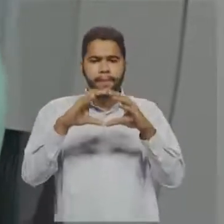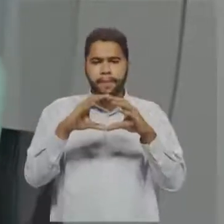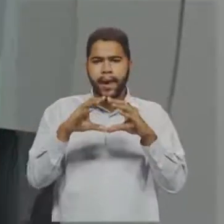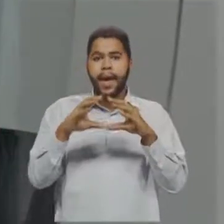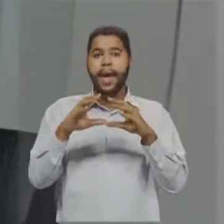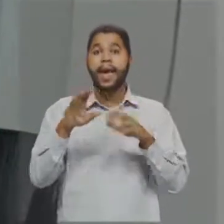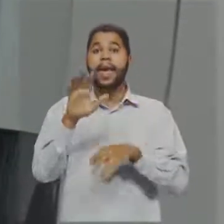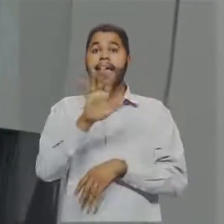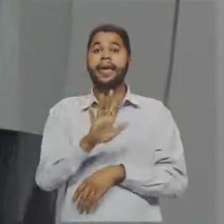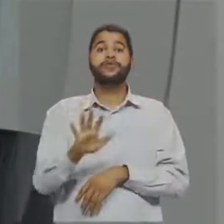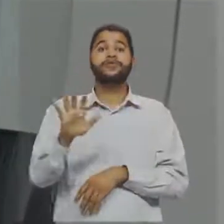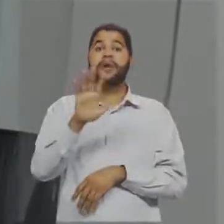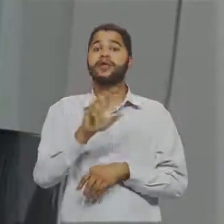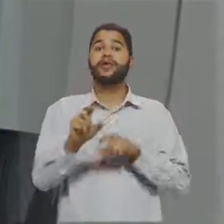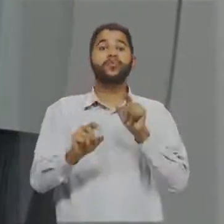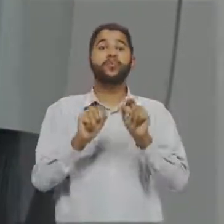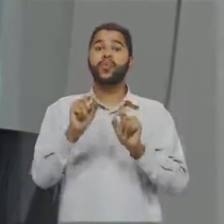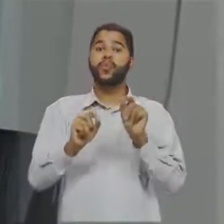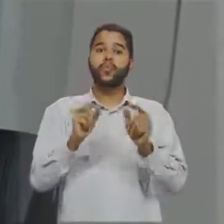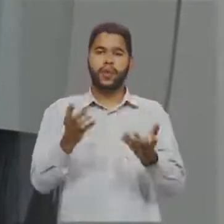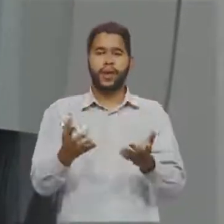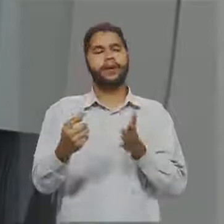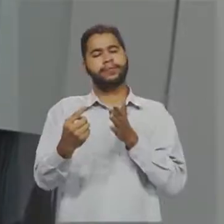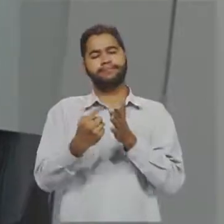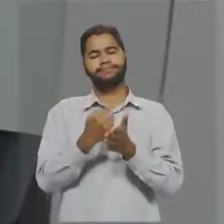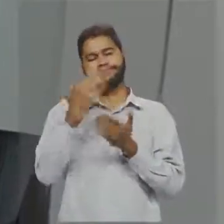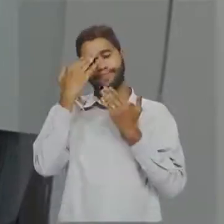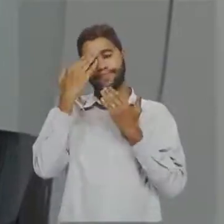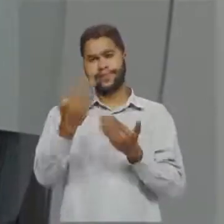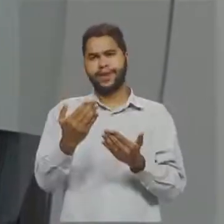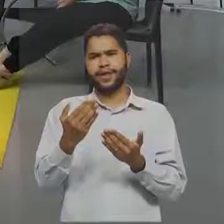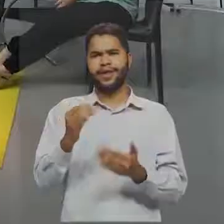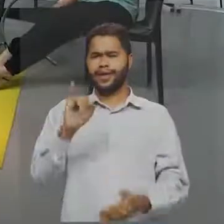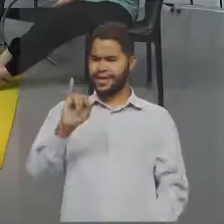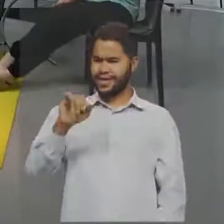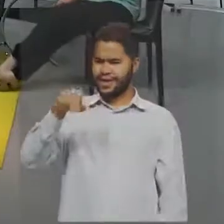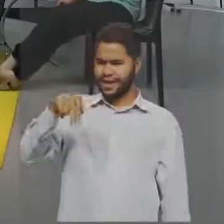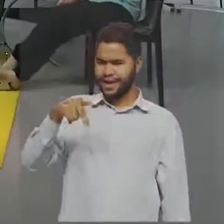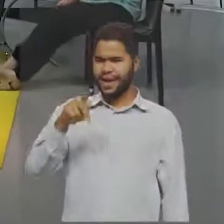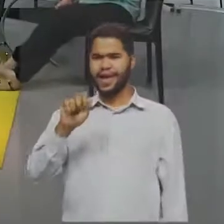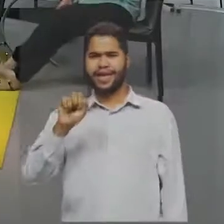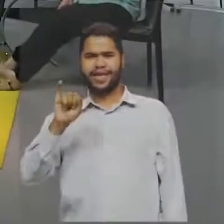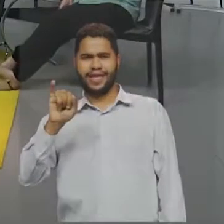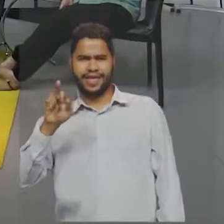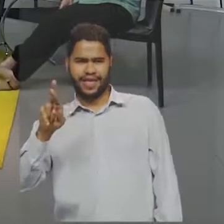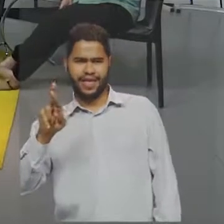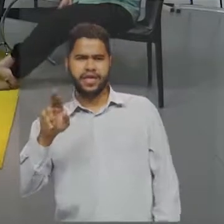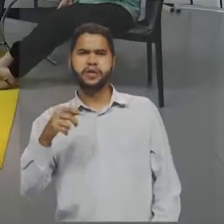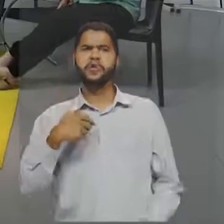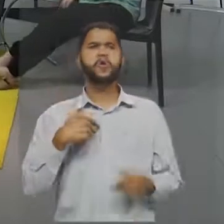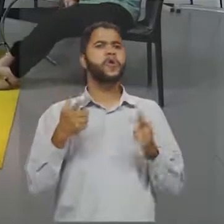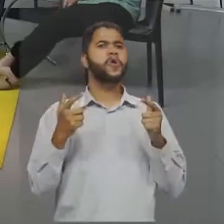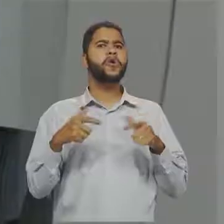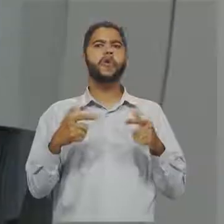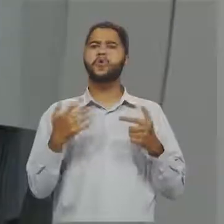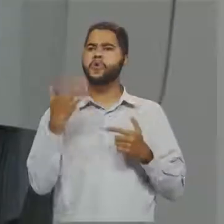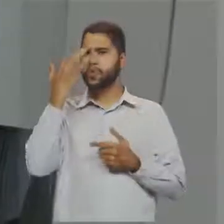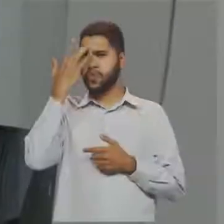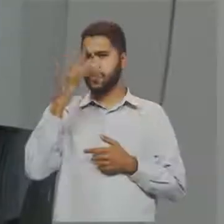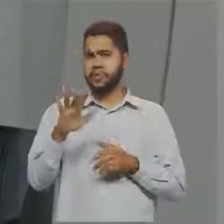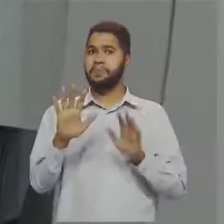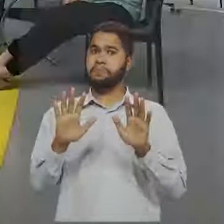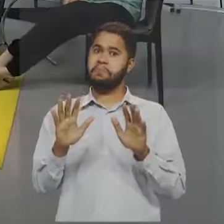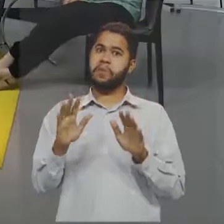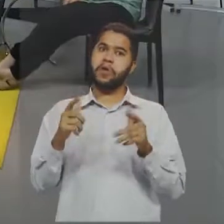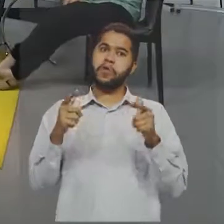Figura geométrica, obrigada pela pergunta antes de tudo, né? Inhaí? Inhaí. Não sei nem aonde que fica, mas deve ser um